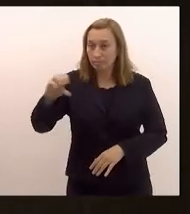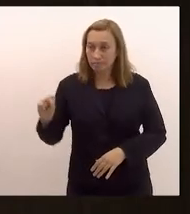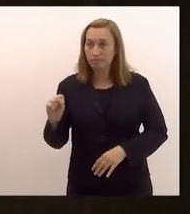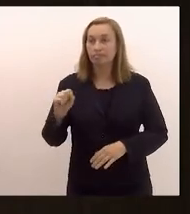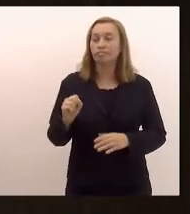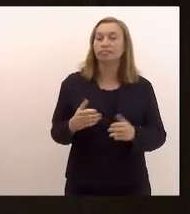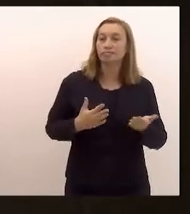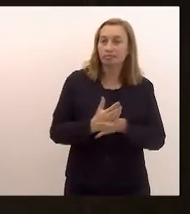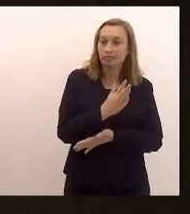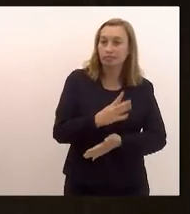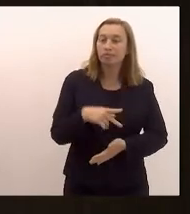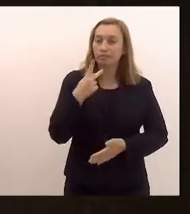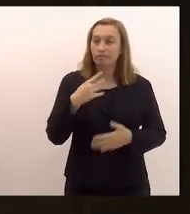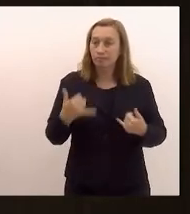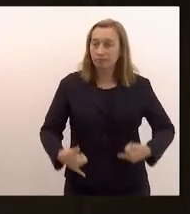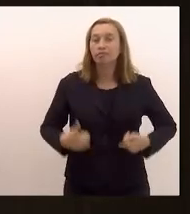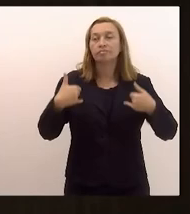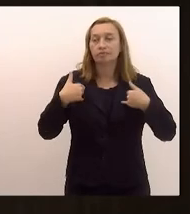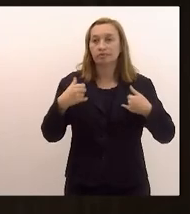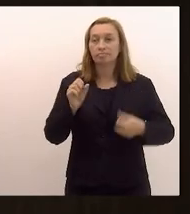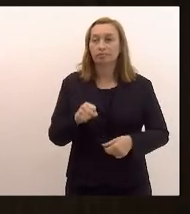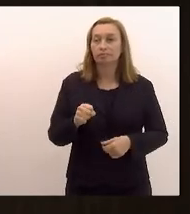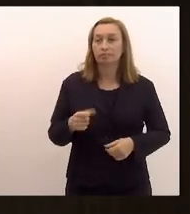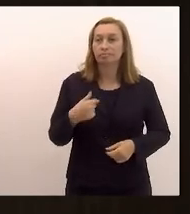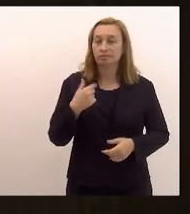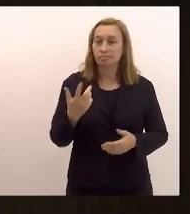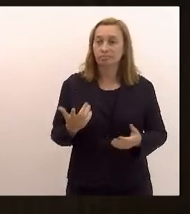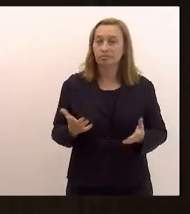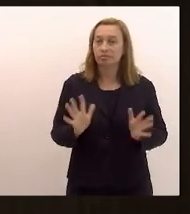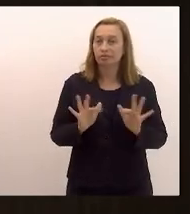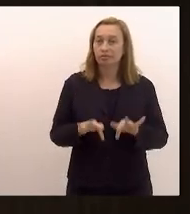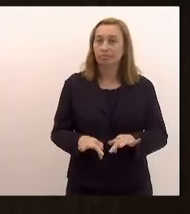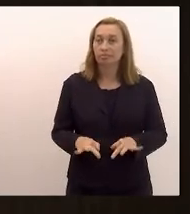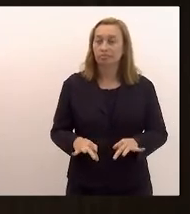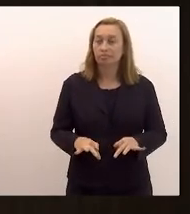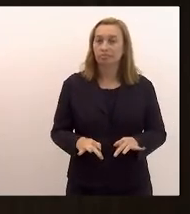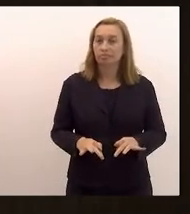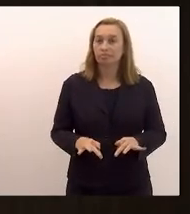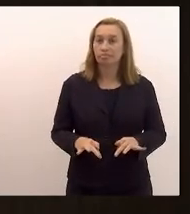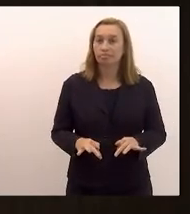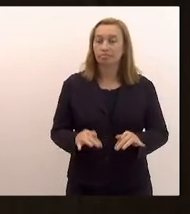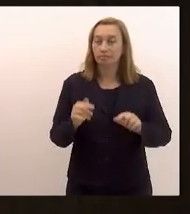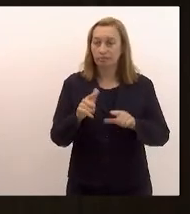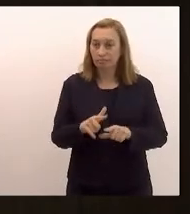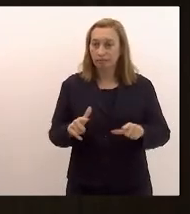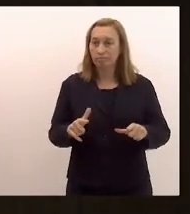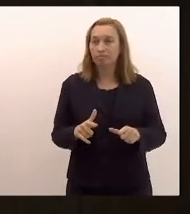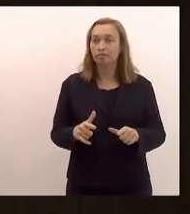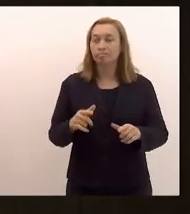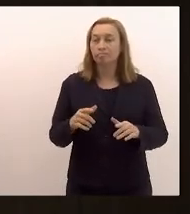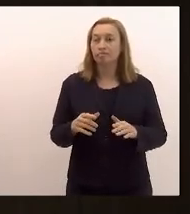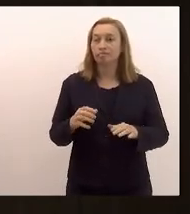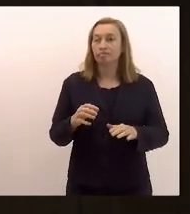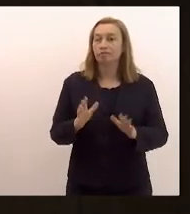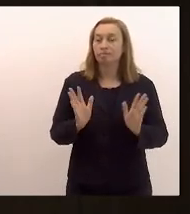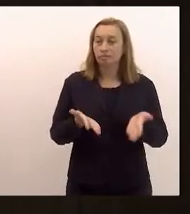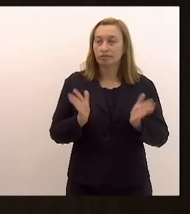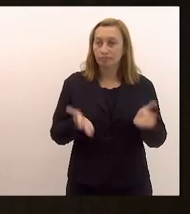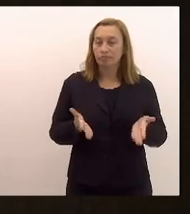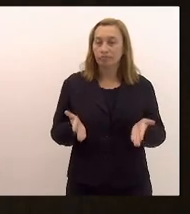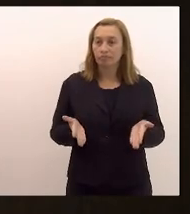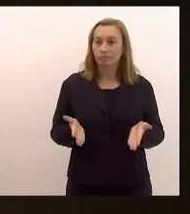e eu posso dizer com muito orgulho que a gente acabou com a invasão de servidores da Defensoria essa casa acabou hoje